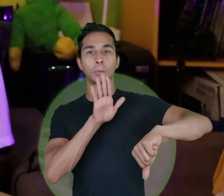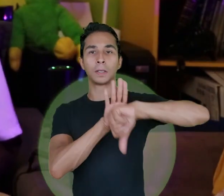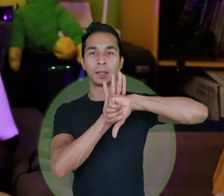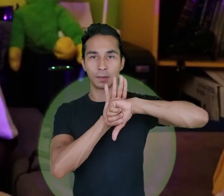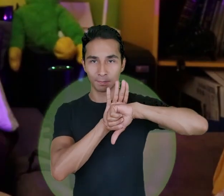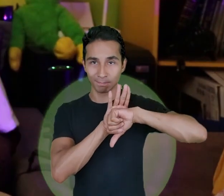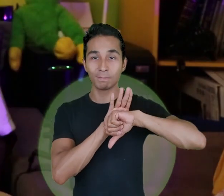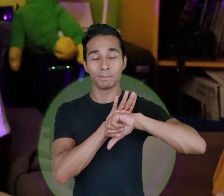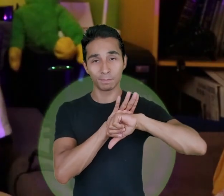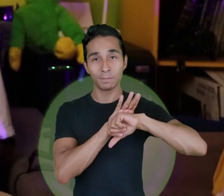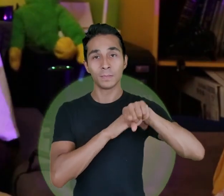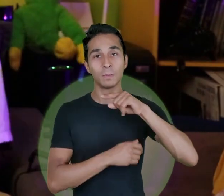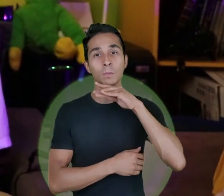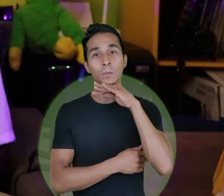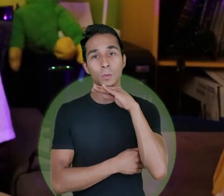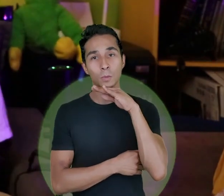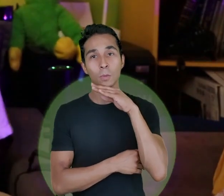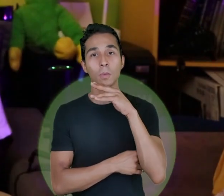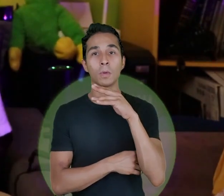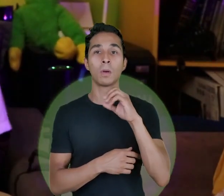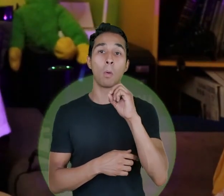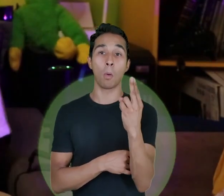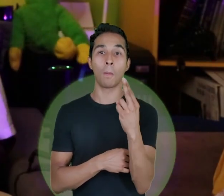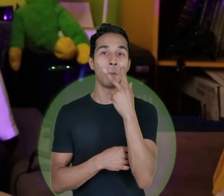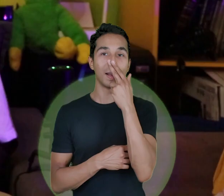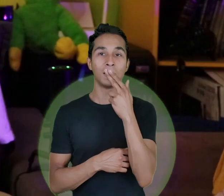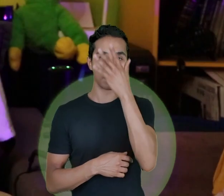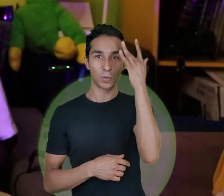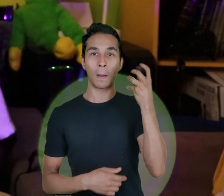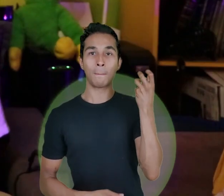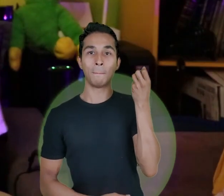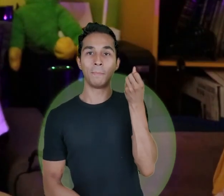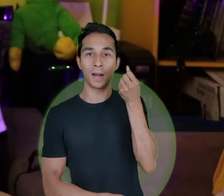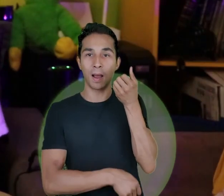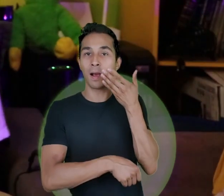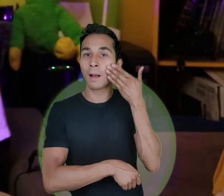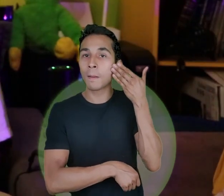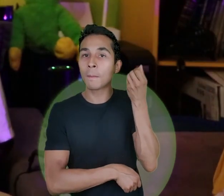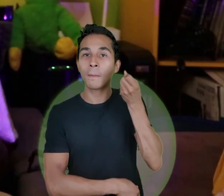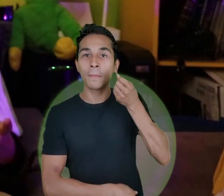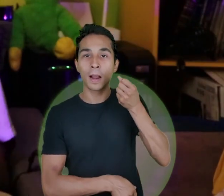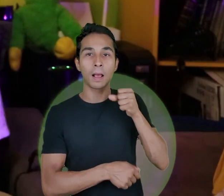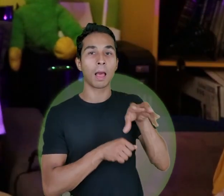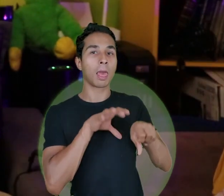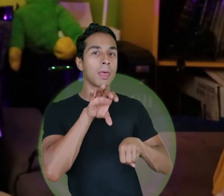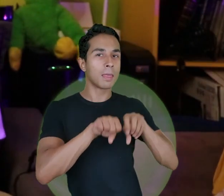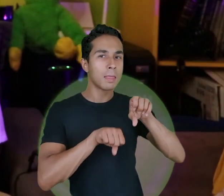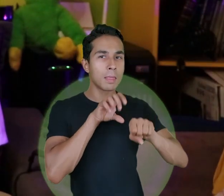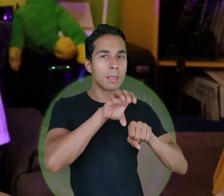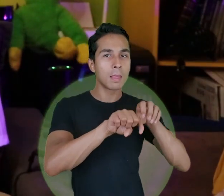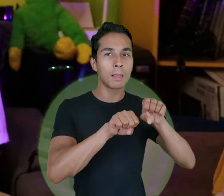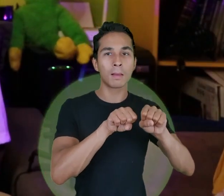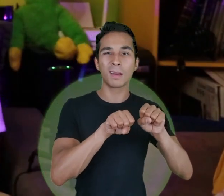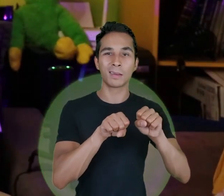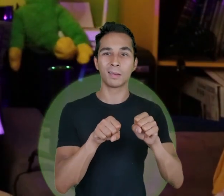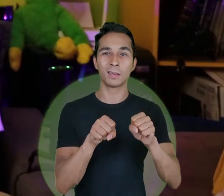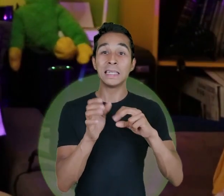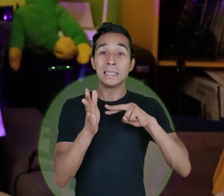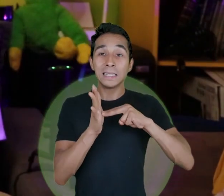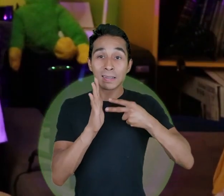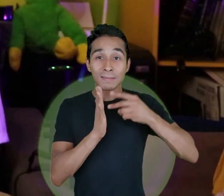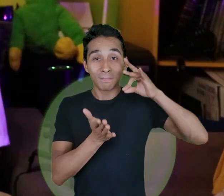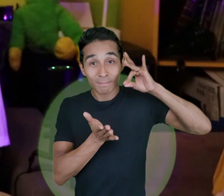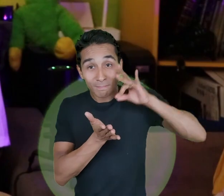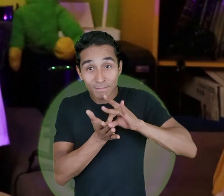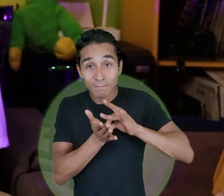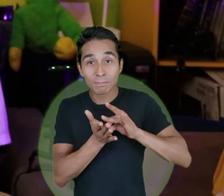estilos, até que eles, né, fiquem embranquecidos ou que eles fiquem elitizados e aí se esvazia o sentido e a origem das